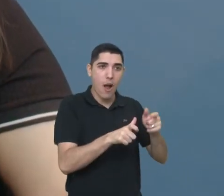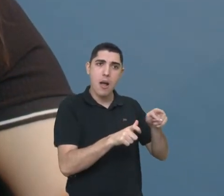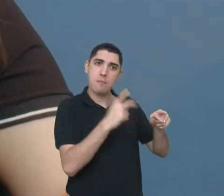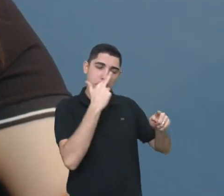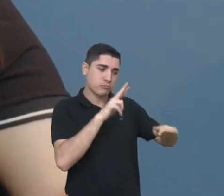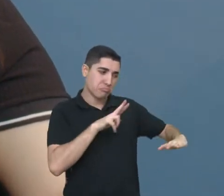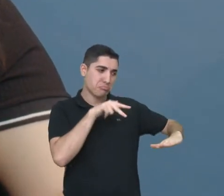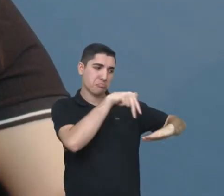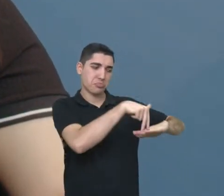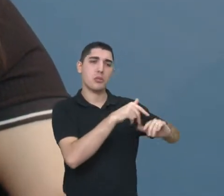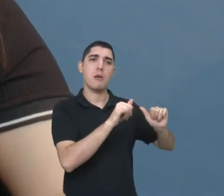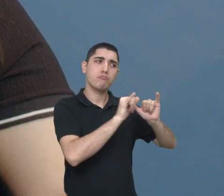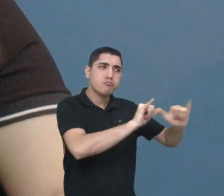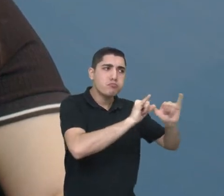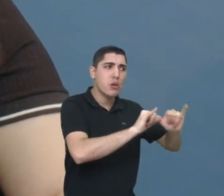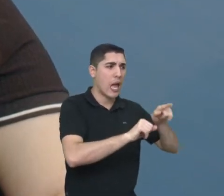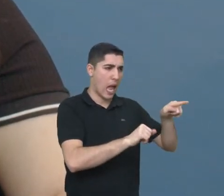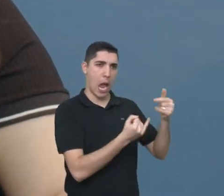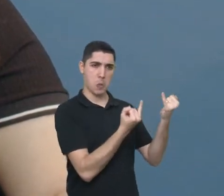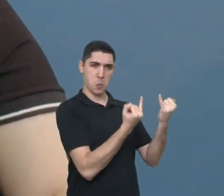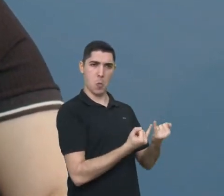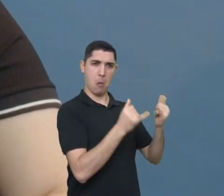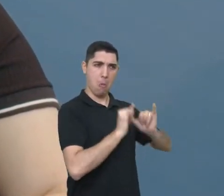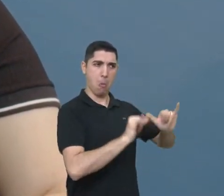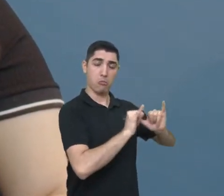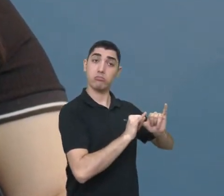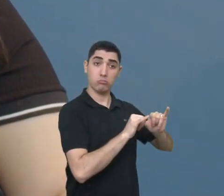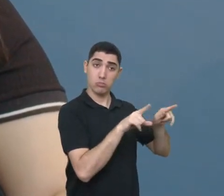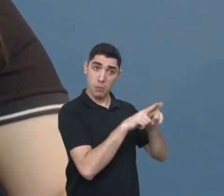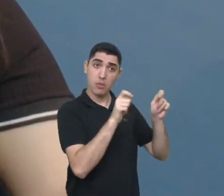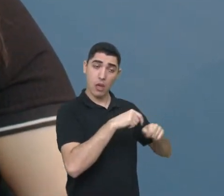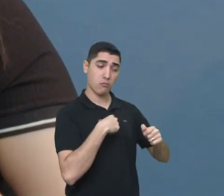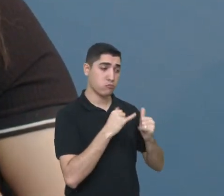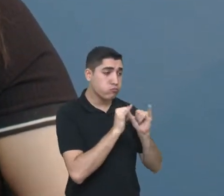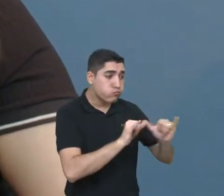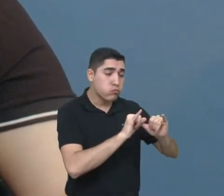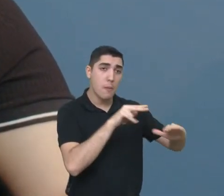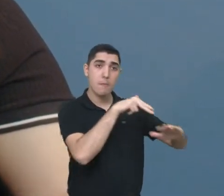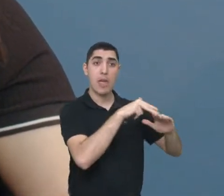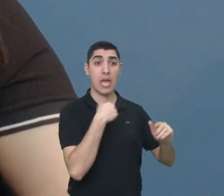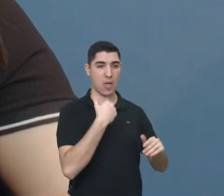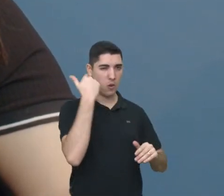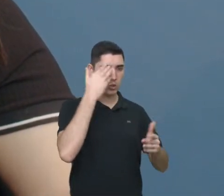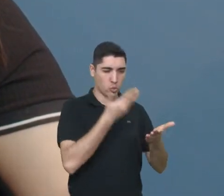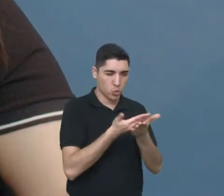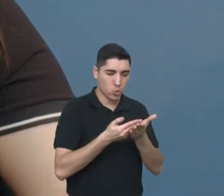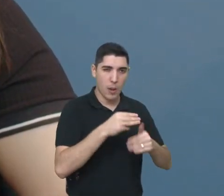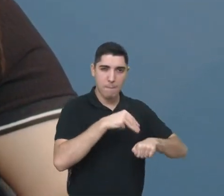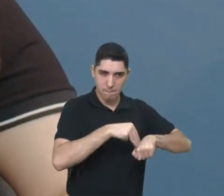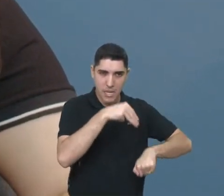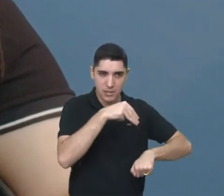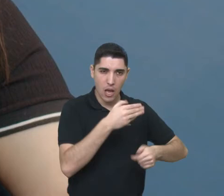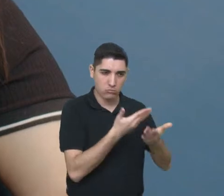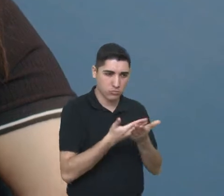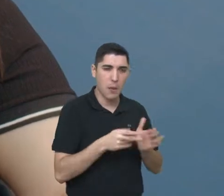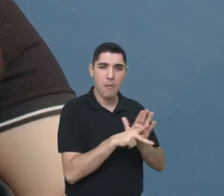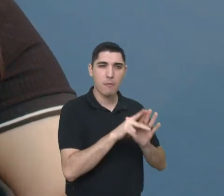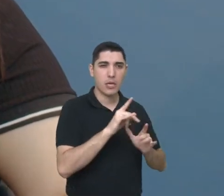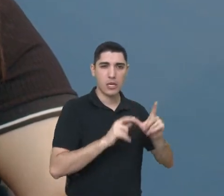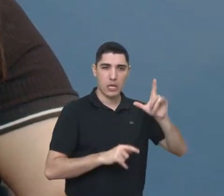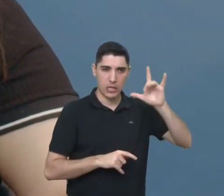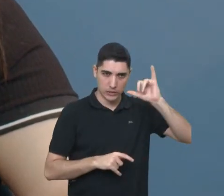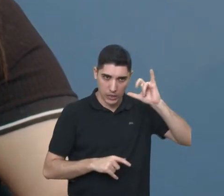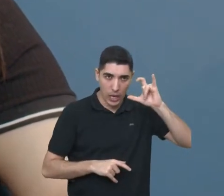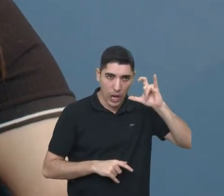os conteúdos que cultuam a magreza, né? Na pesquisa do mestrado, que eu fui estudar o Instagram, a relação do Instagram com os